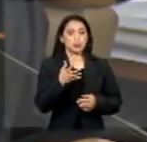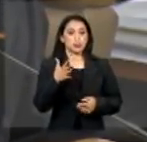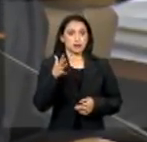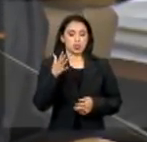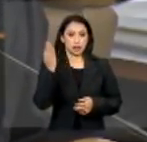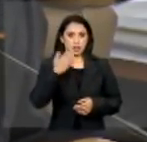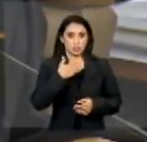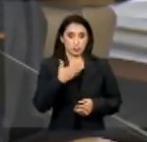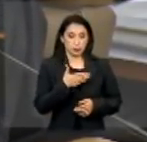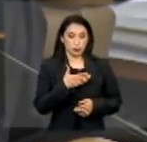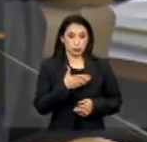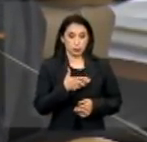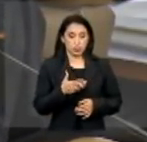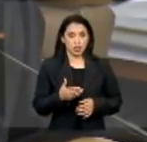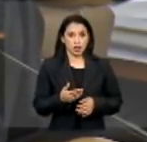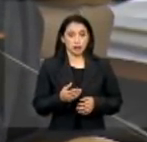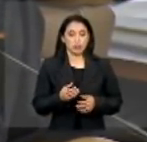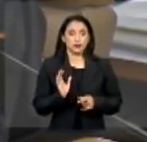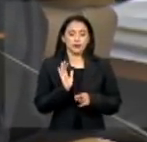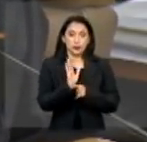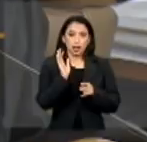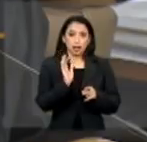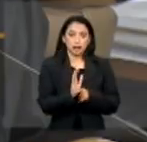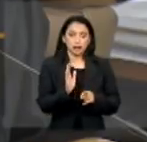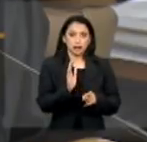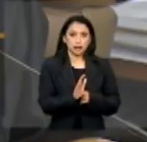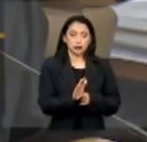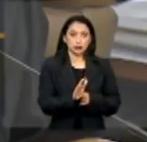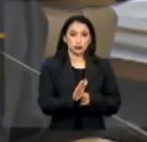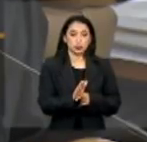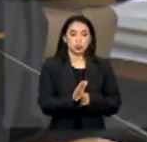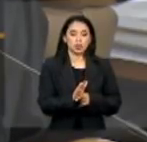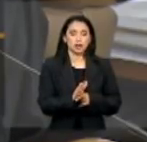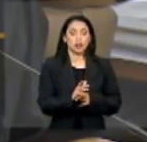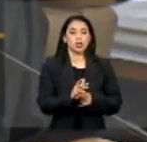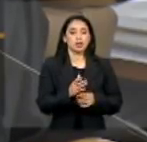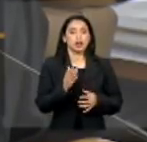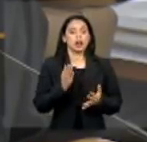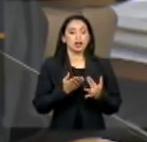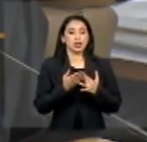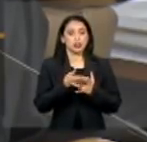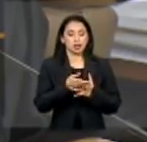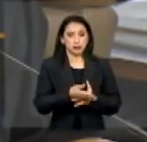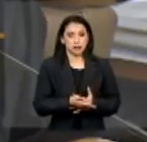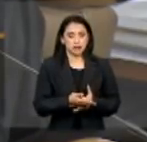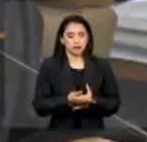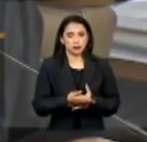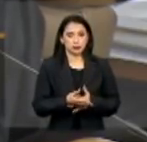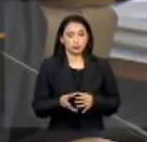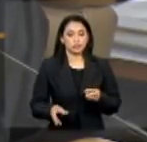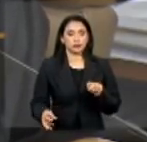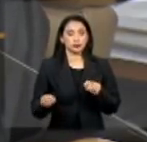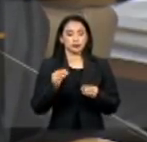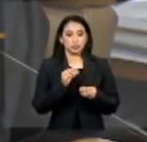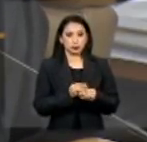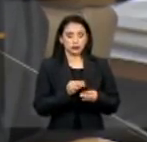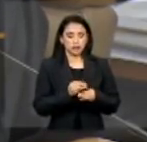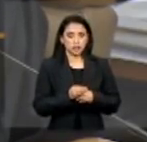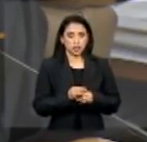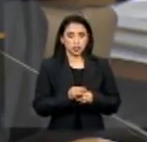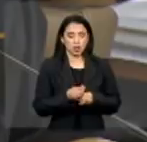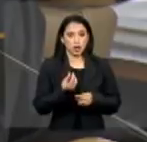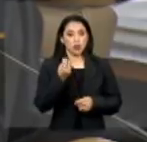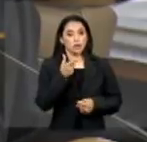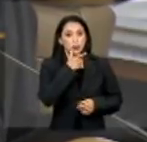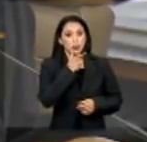que a contribuição na iniciativa probatória por meio da implementação de forma de obtenção de